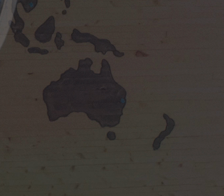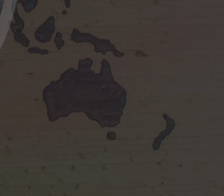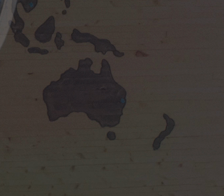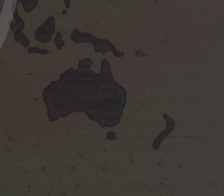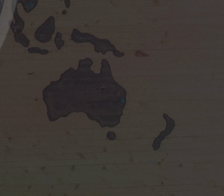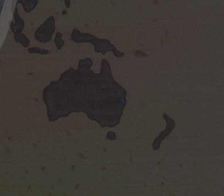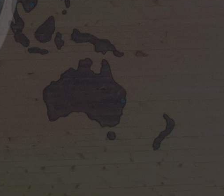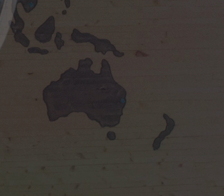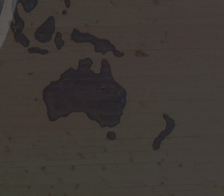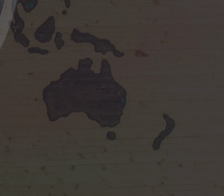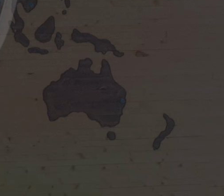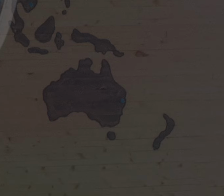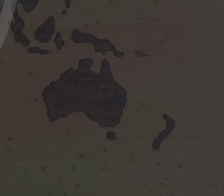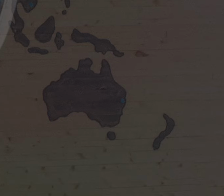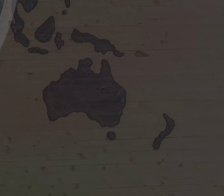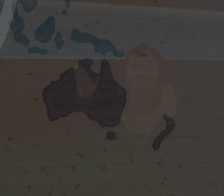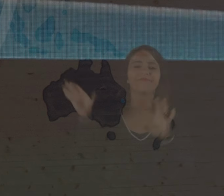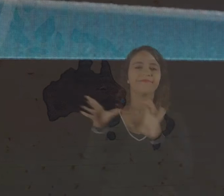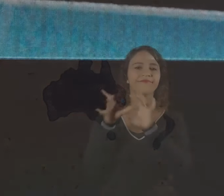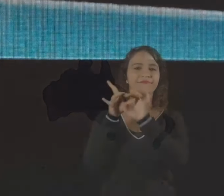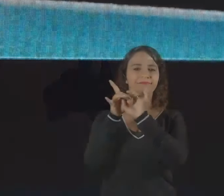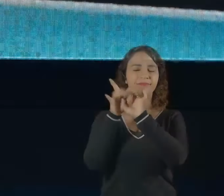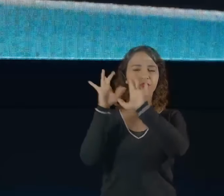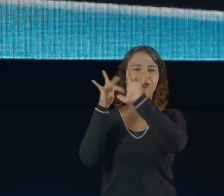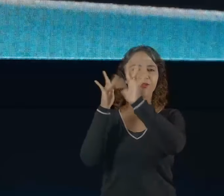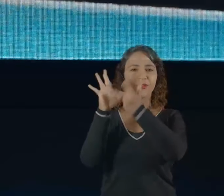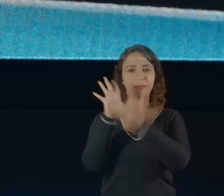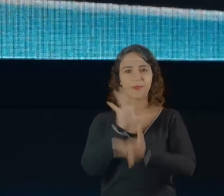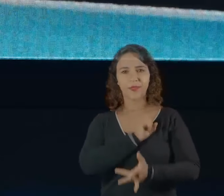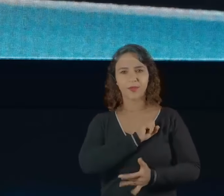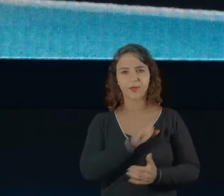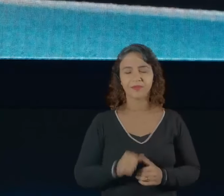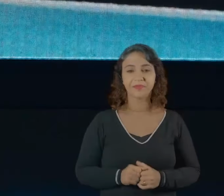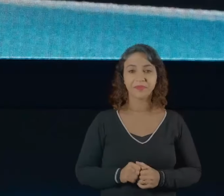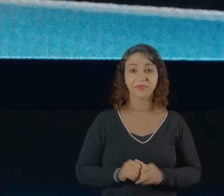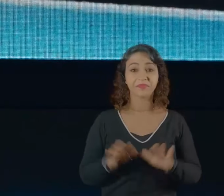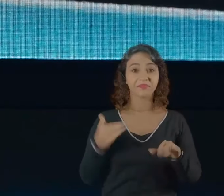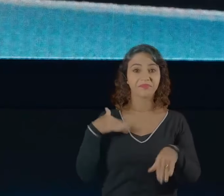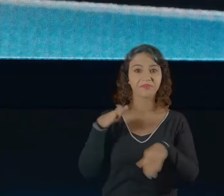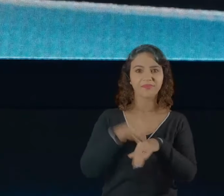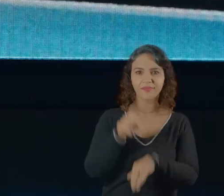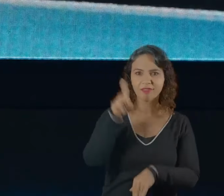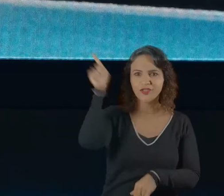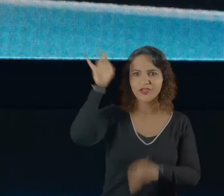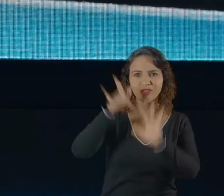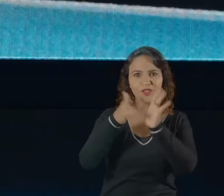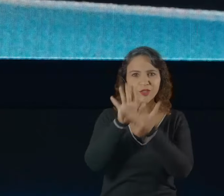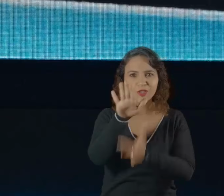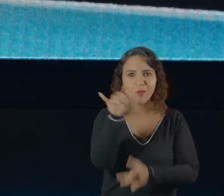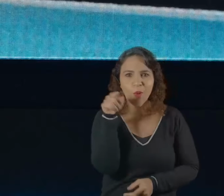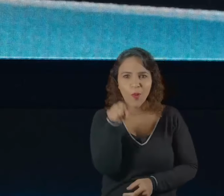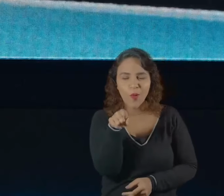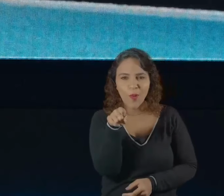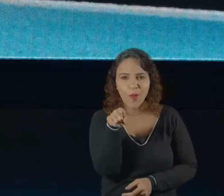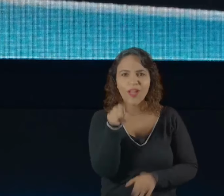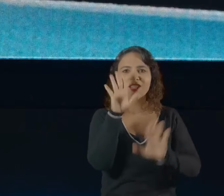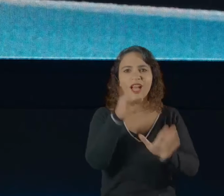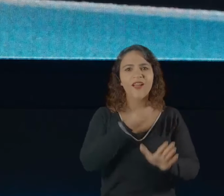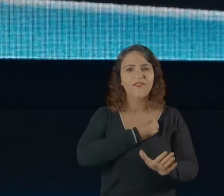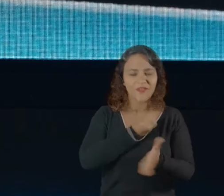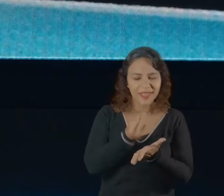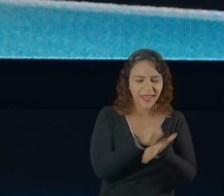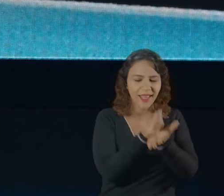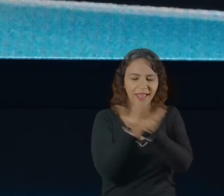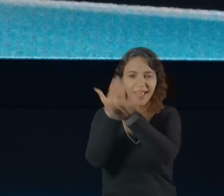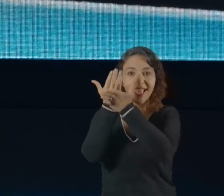gratuitamente no amado. Se você foi chamado por Cristo e você entregou a sua vida